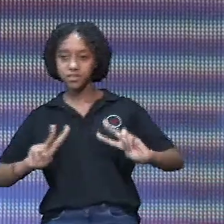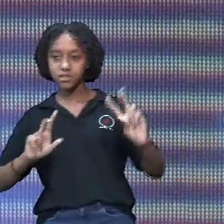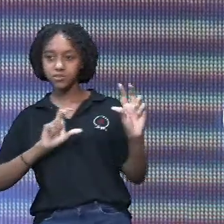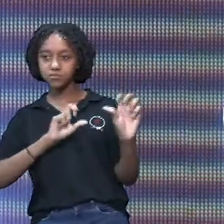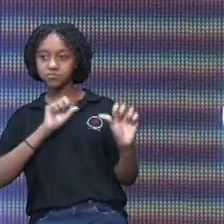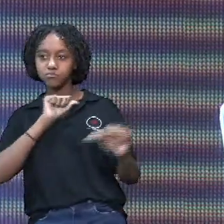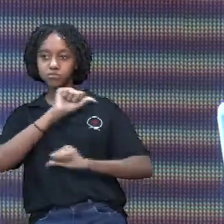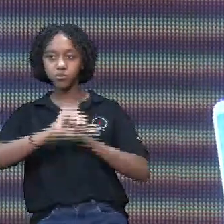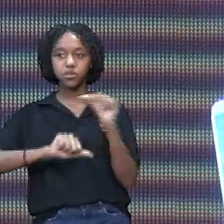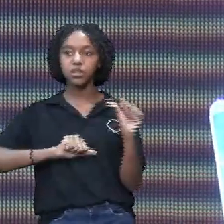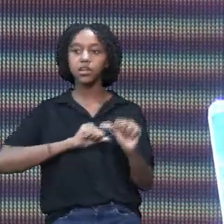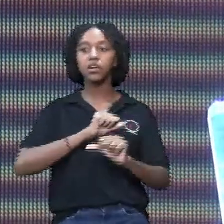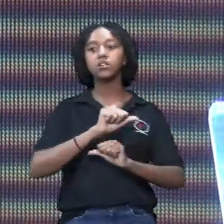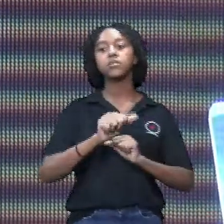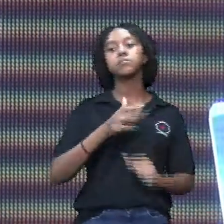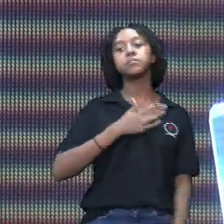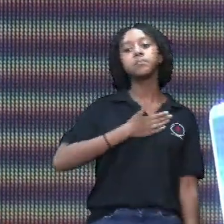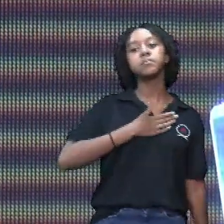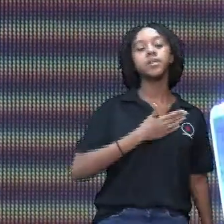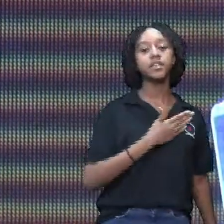mim.